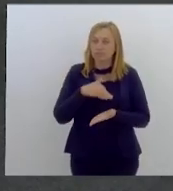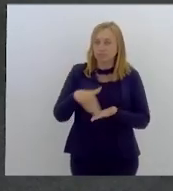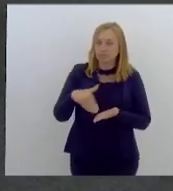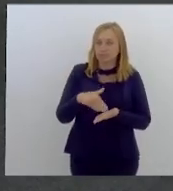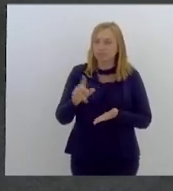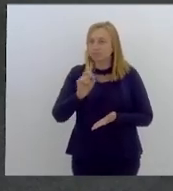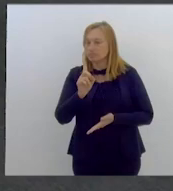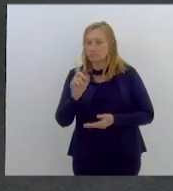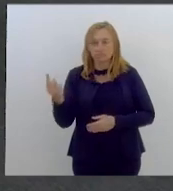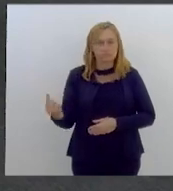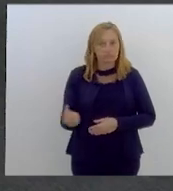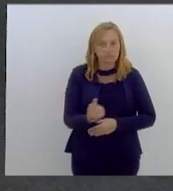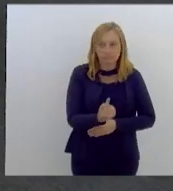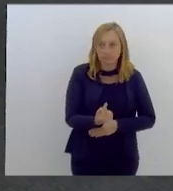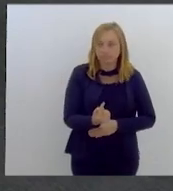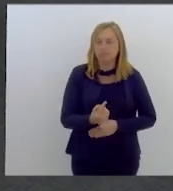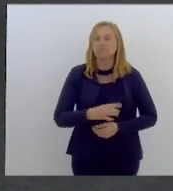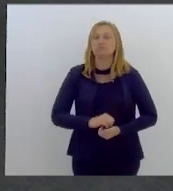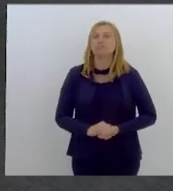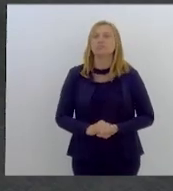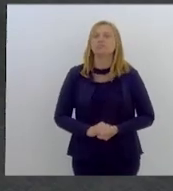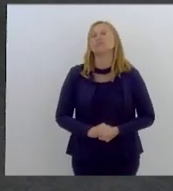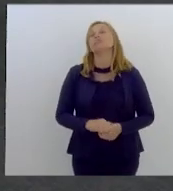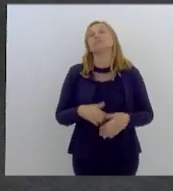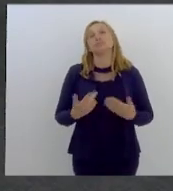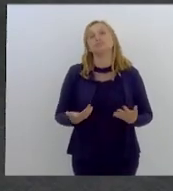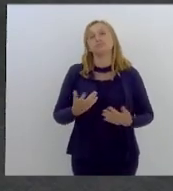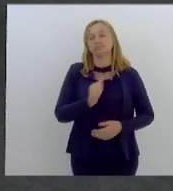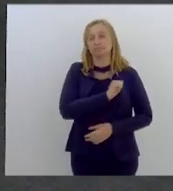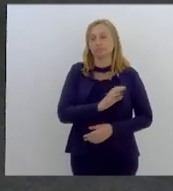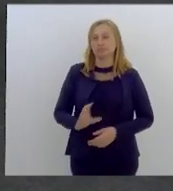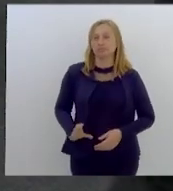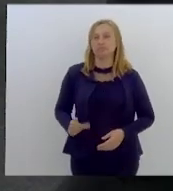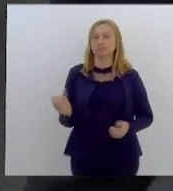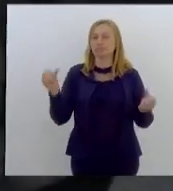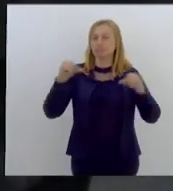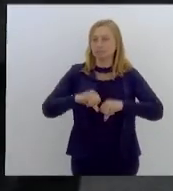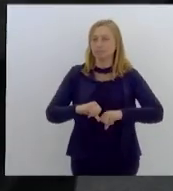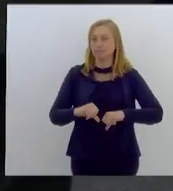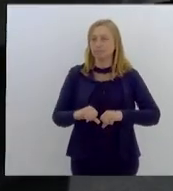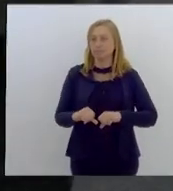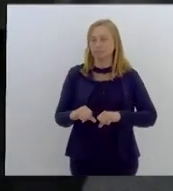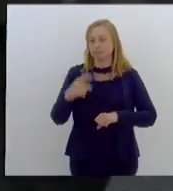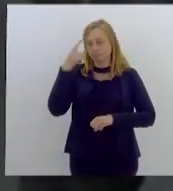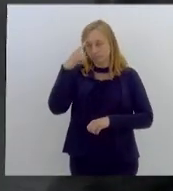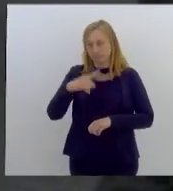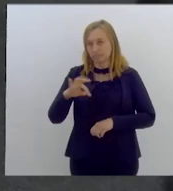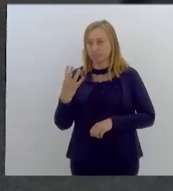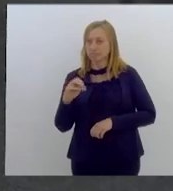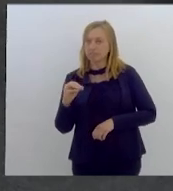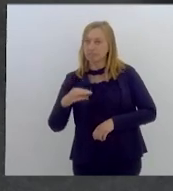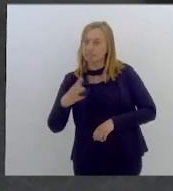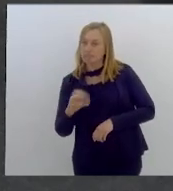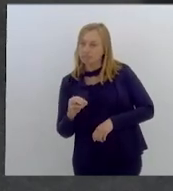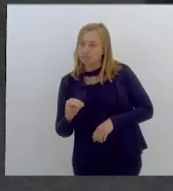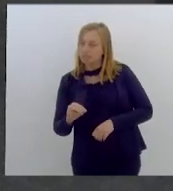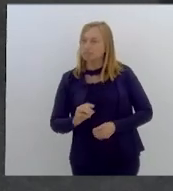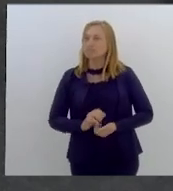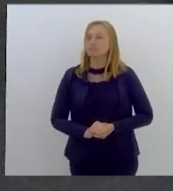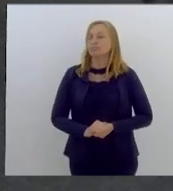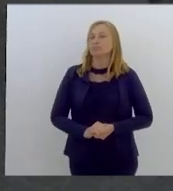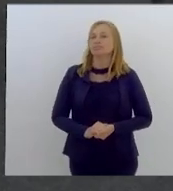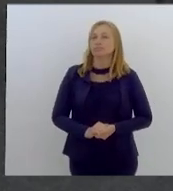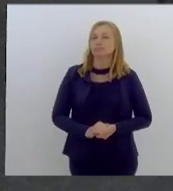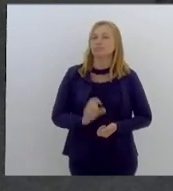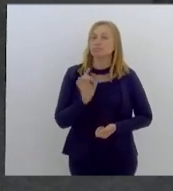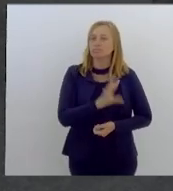também não se fez presente, na figura do secretário. E aí, André, pior do que ter mandado, Chico Machado, pior do que ter mandado